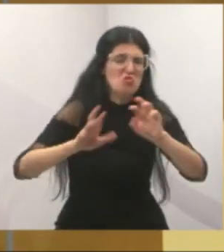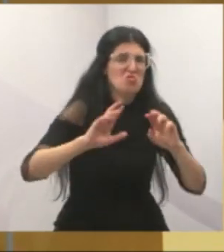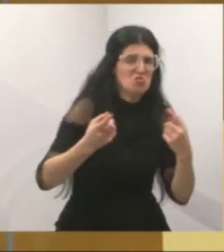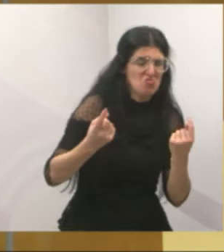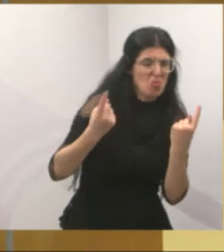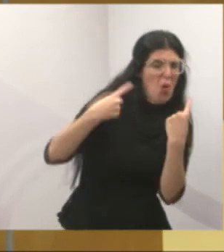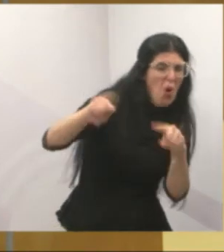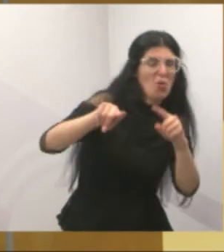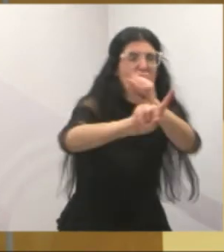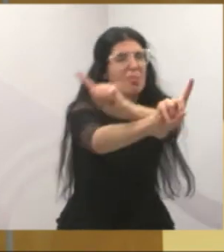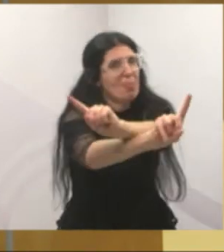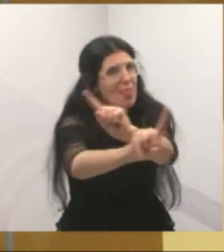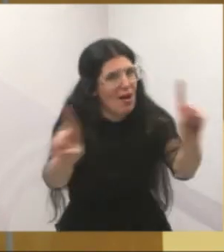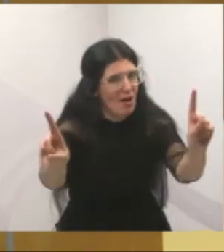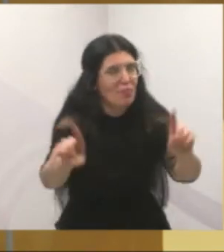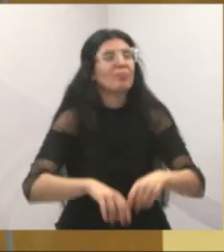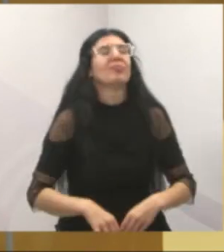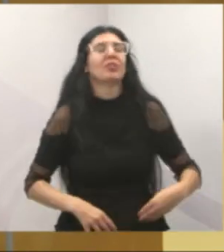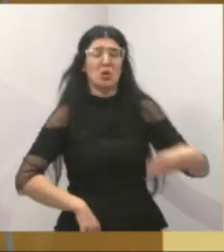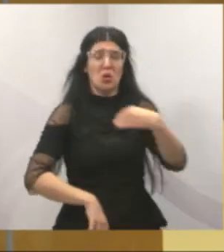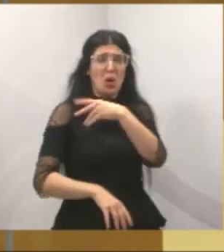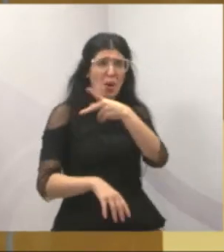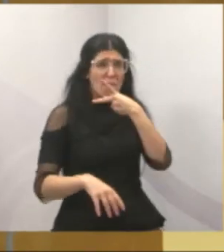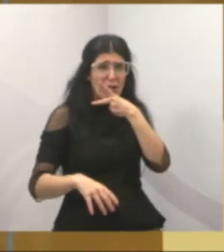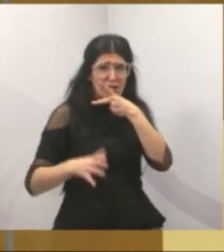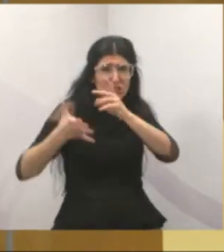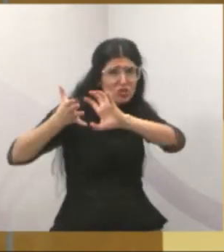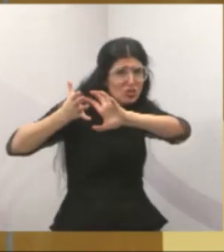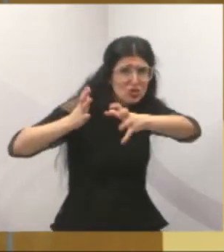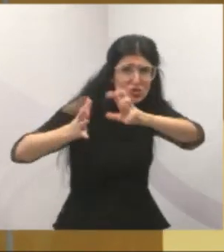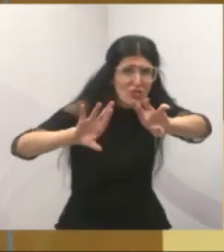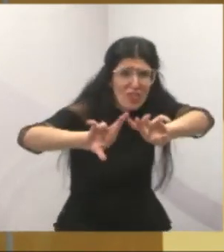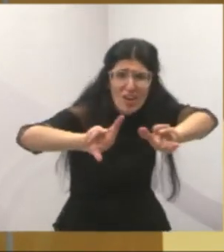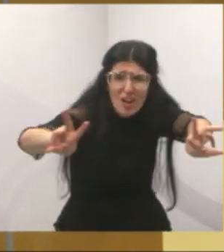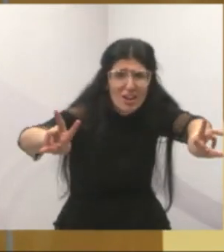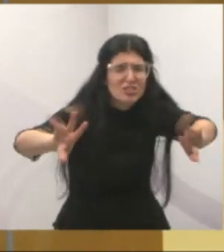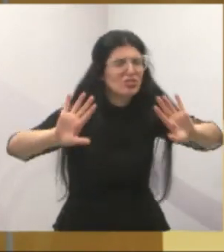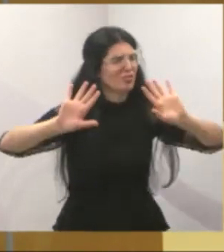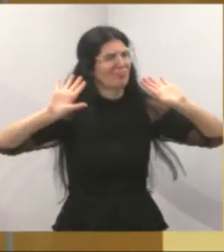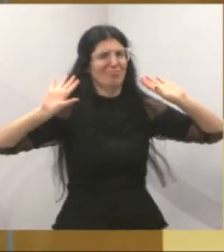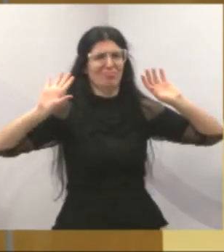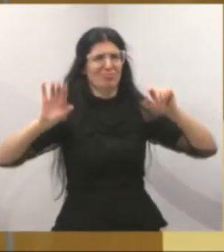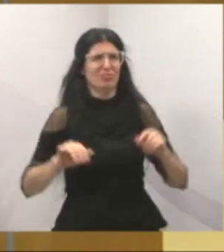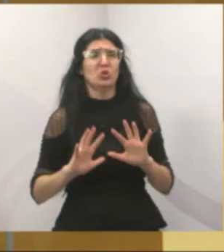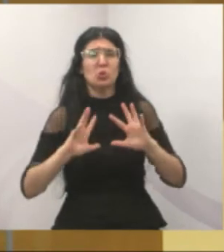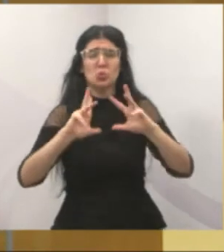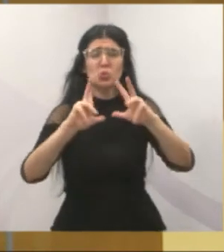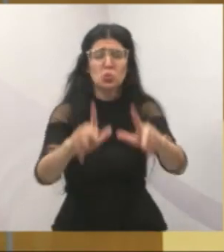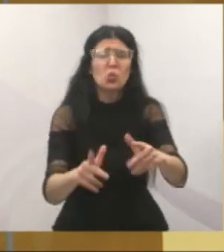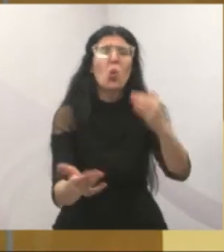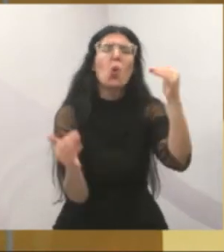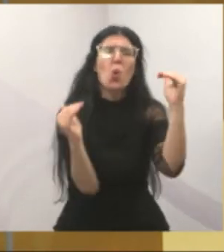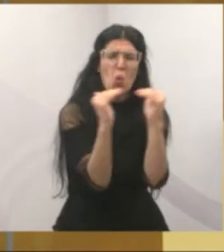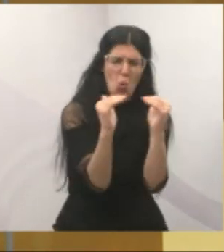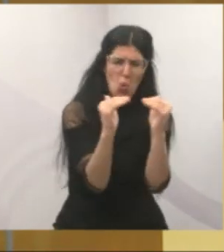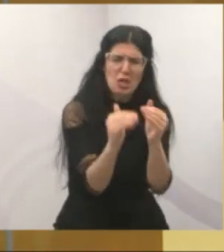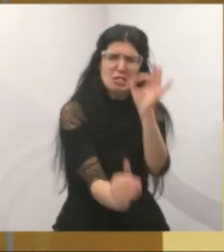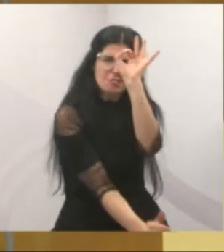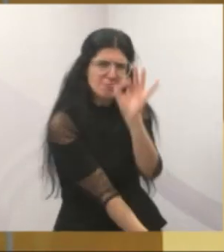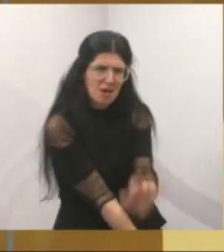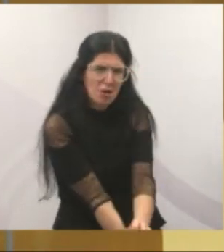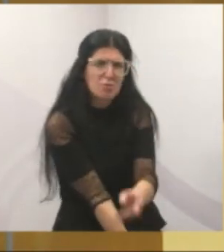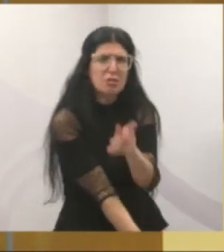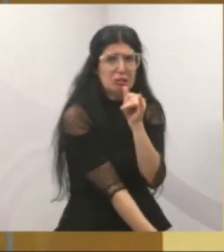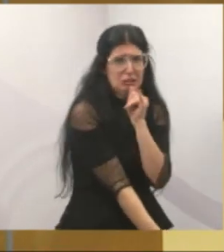pelo qual passei, seja do meu partido, eu serei absolutamente favorável. Porque se é do meu